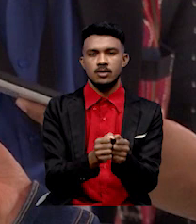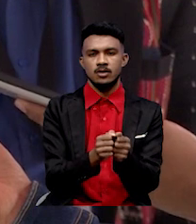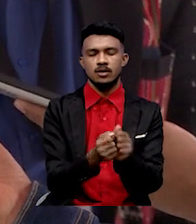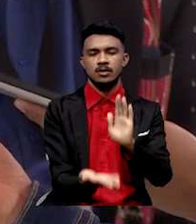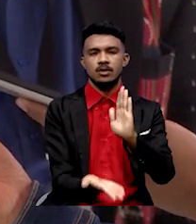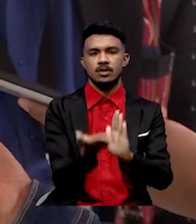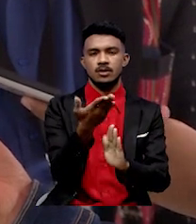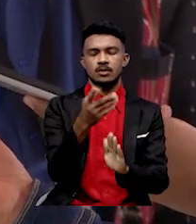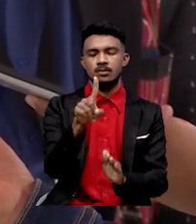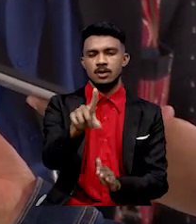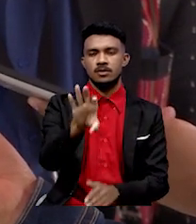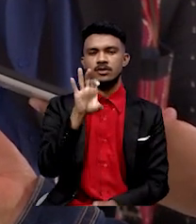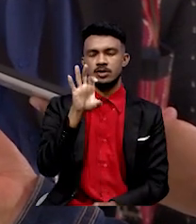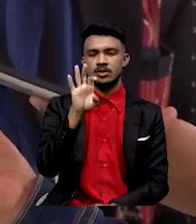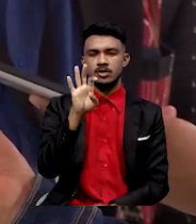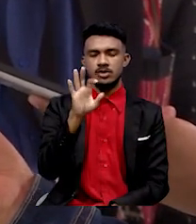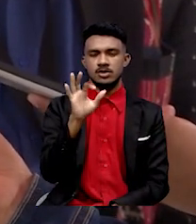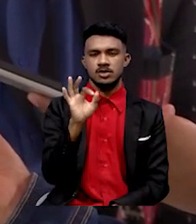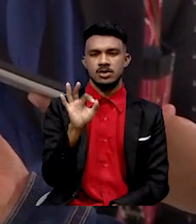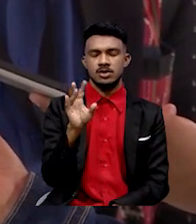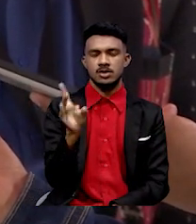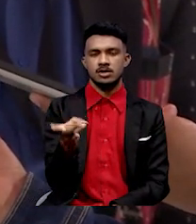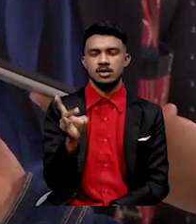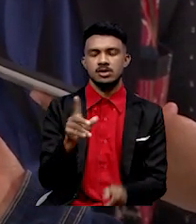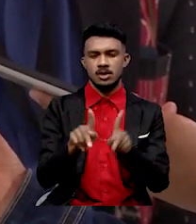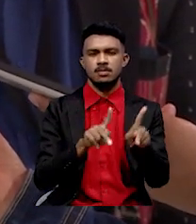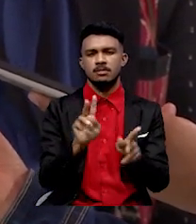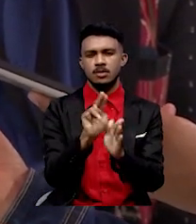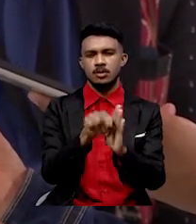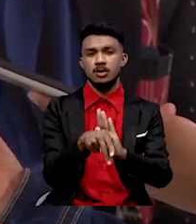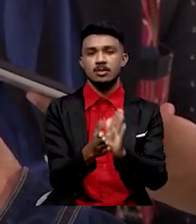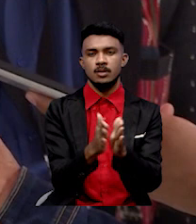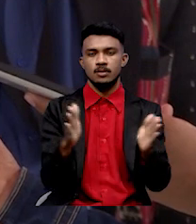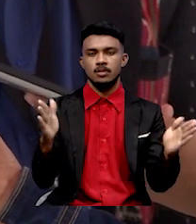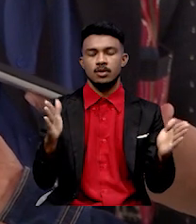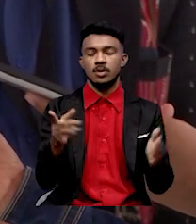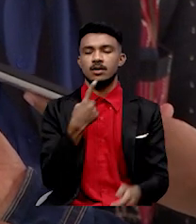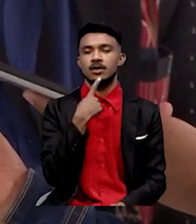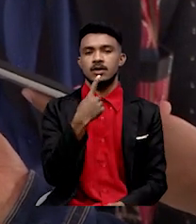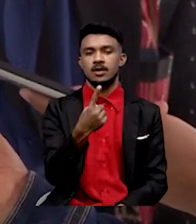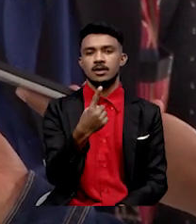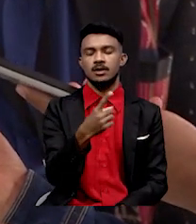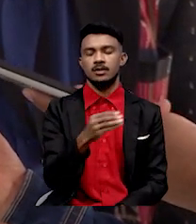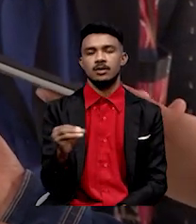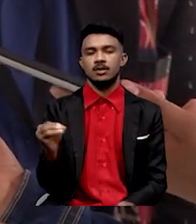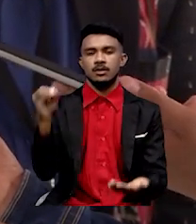1.907 pessoas e o número que é bom teve, e né, a tubeldeia que está sei,